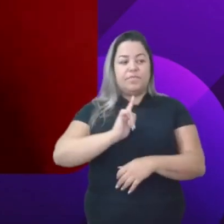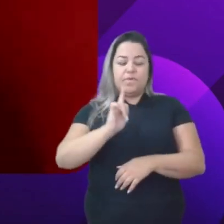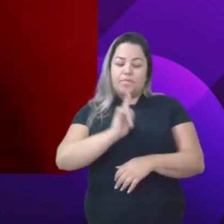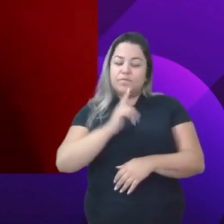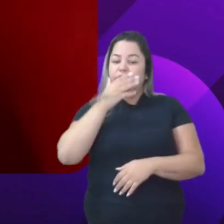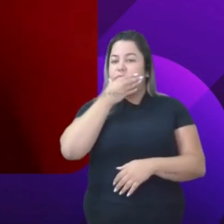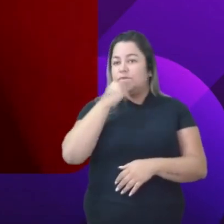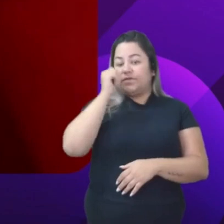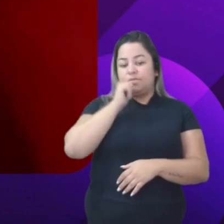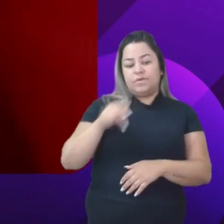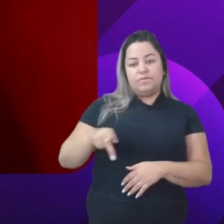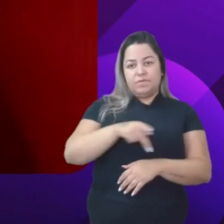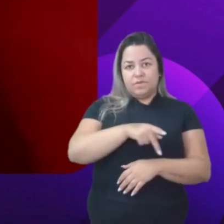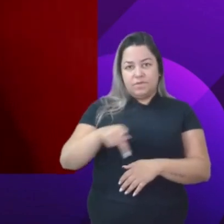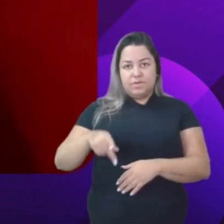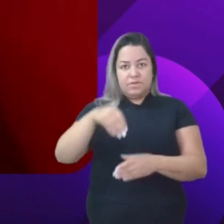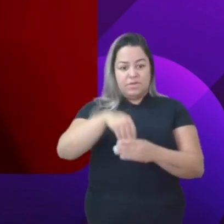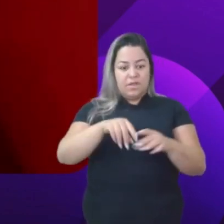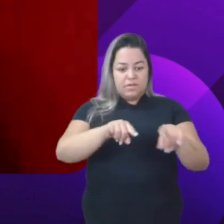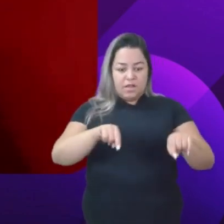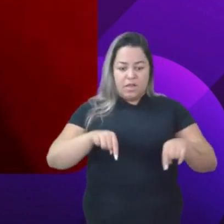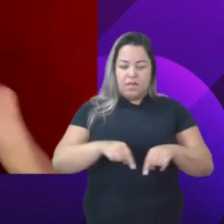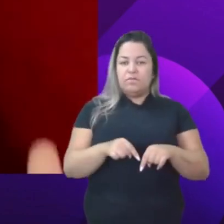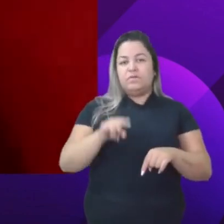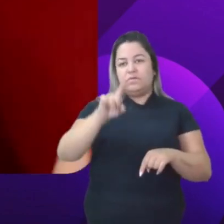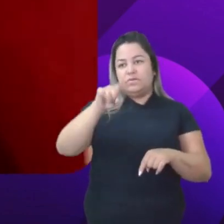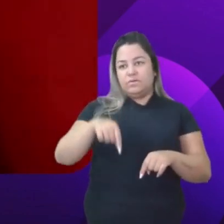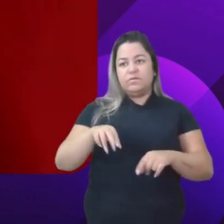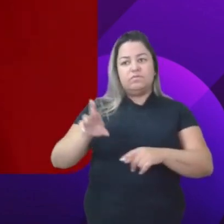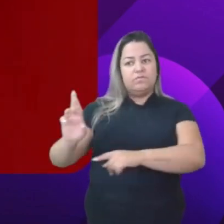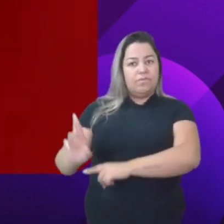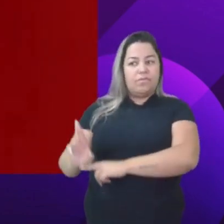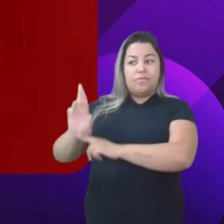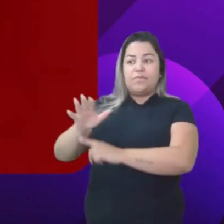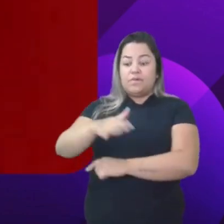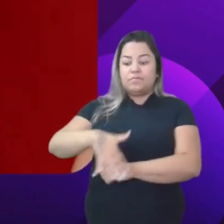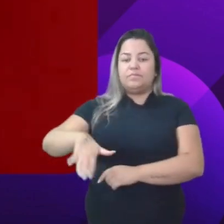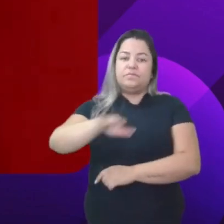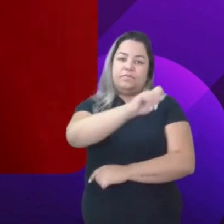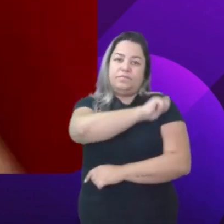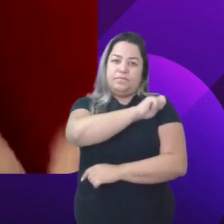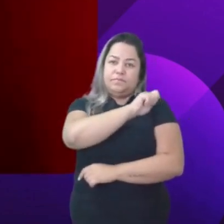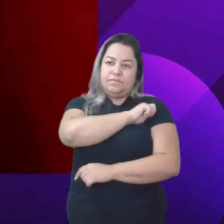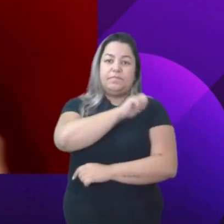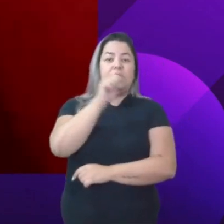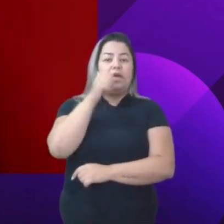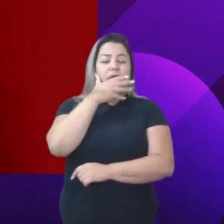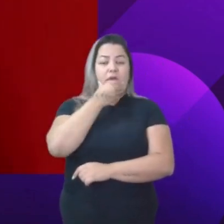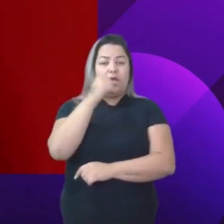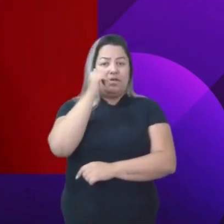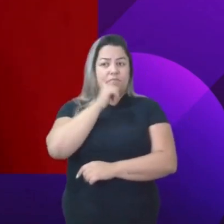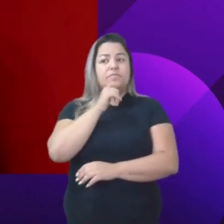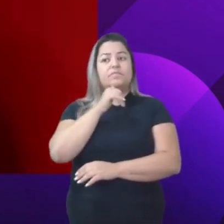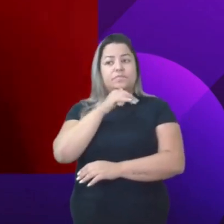professores e professoras dentro da sala de aula, que são os regentes daqueles alunos e alunas que estão ávidos